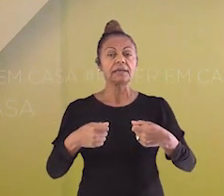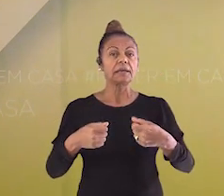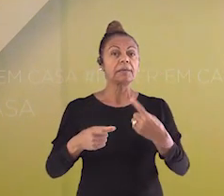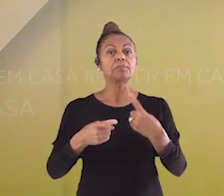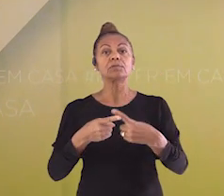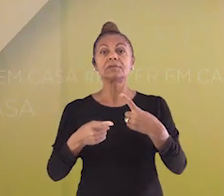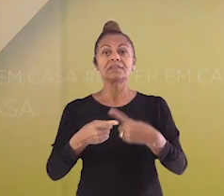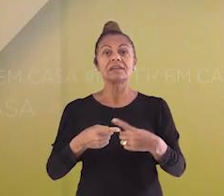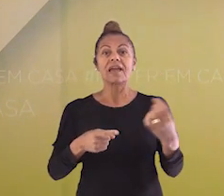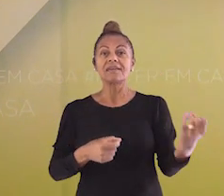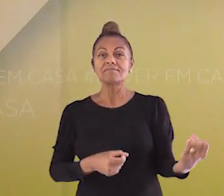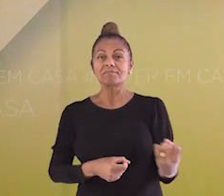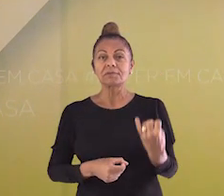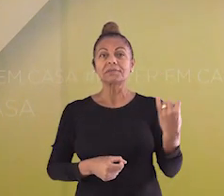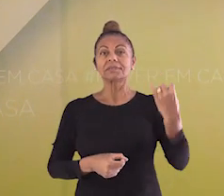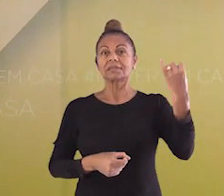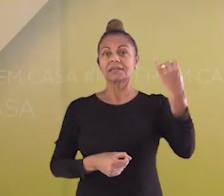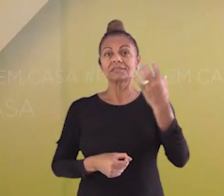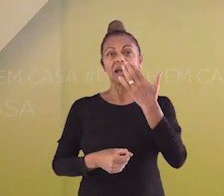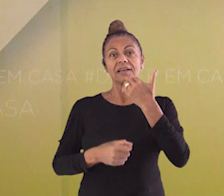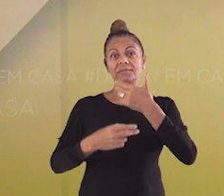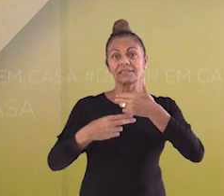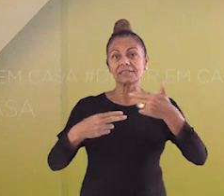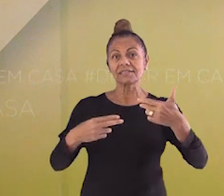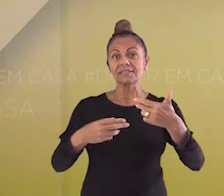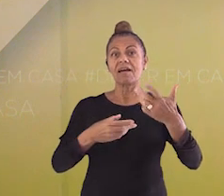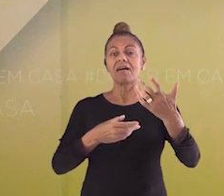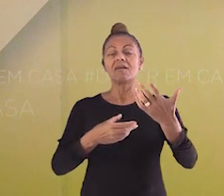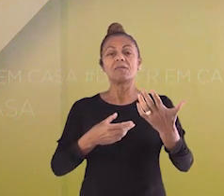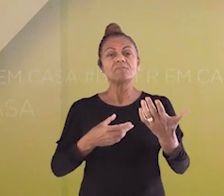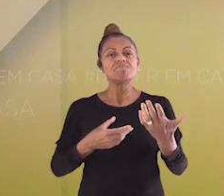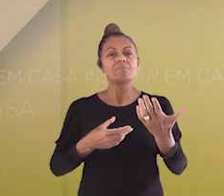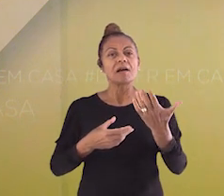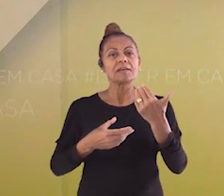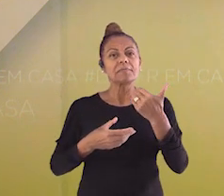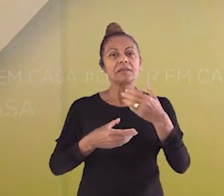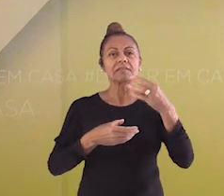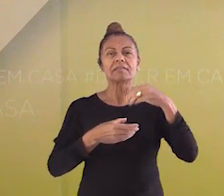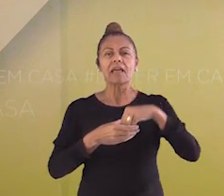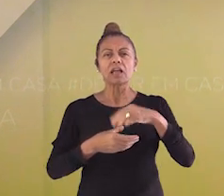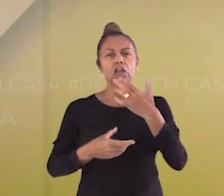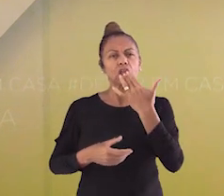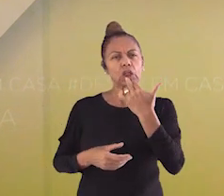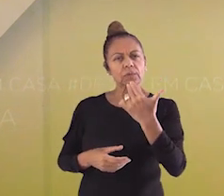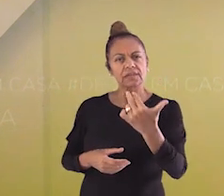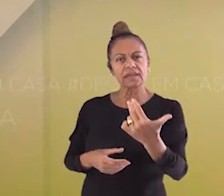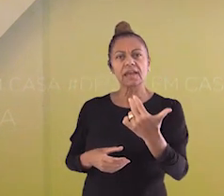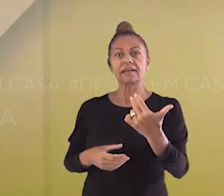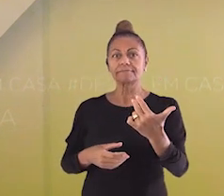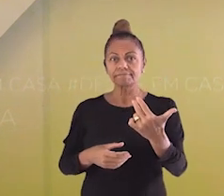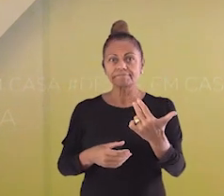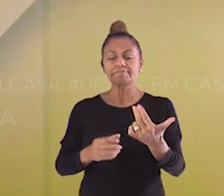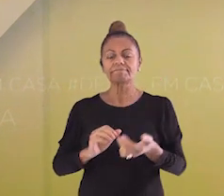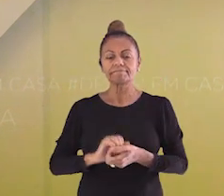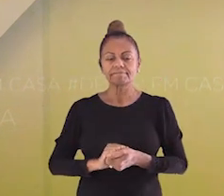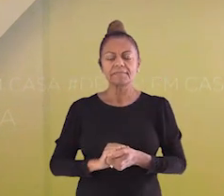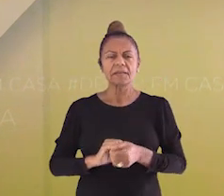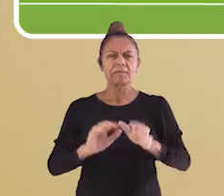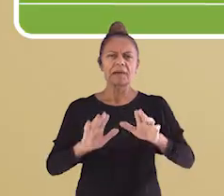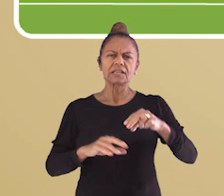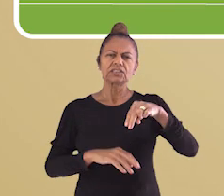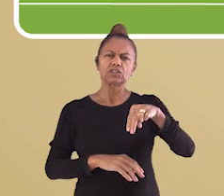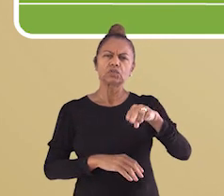nossa alimentação ter alimentos nutritivos, ou seja, ricos em nutrientes. Mas vocês saberiam me dizer o que são